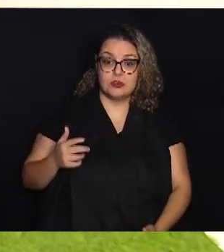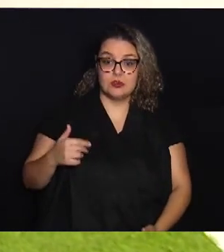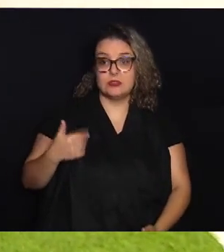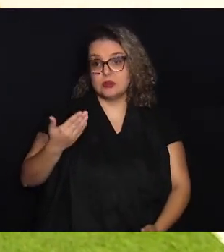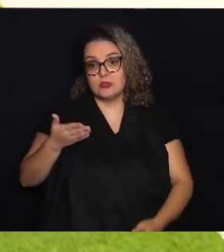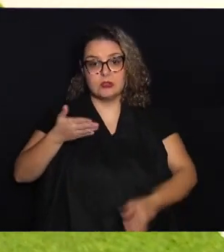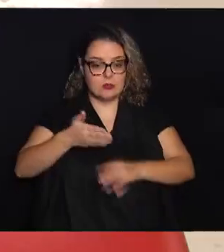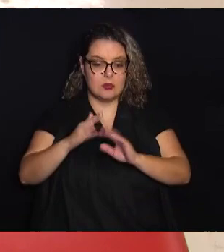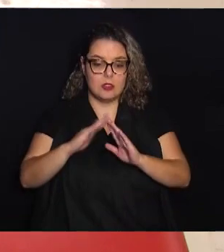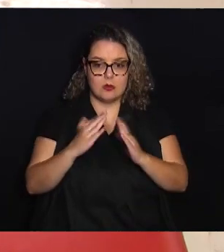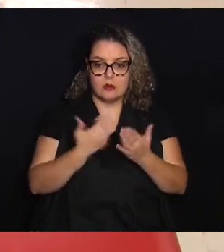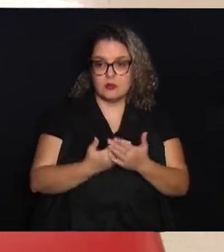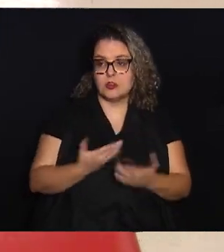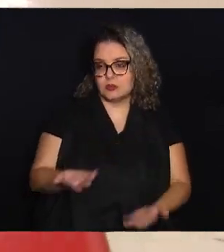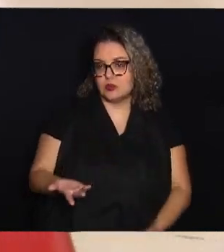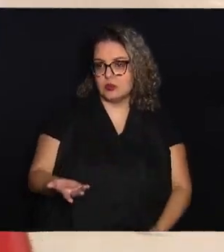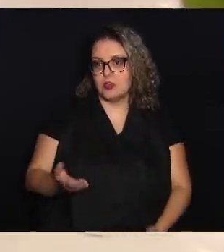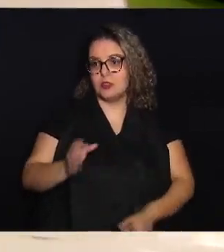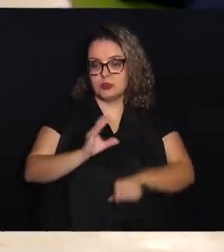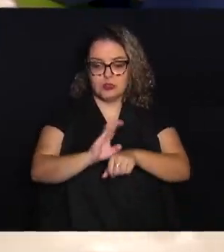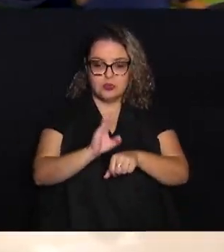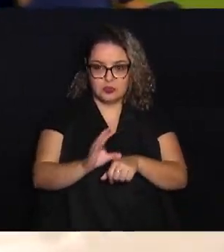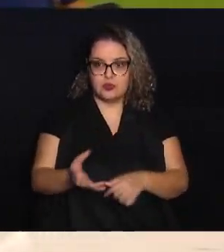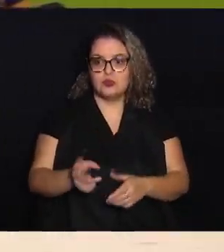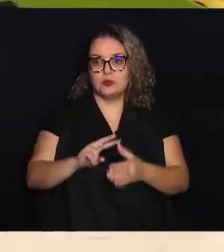muito para escolas, né, bilíngues. Então, assim,